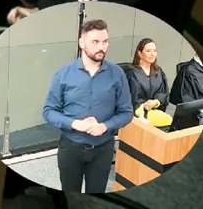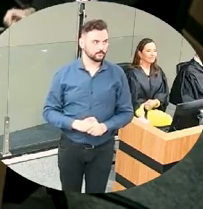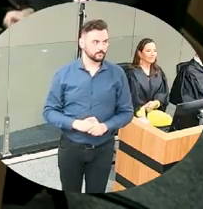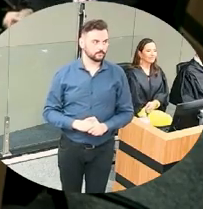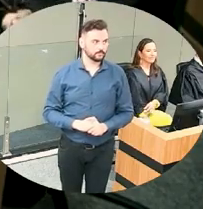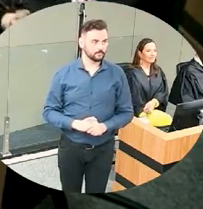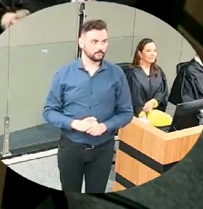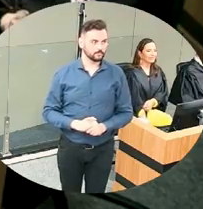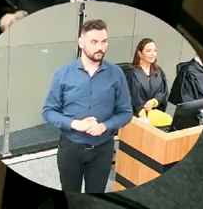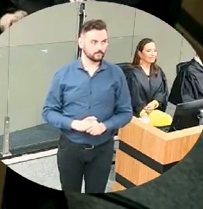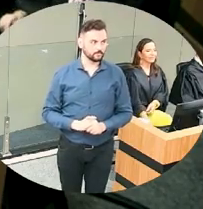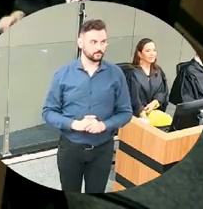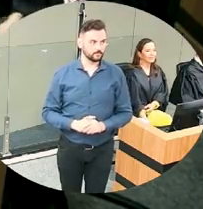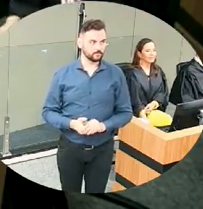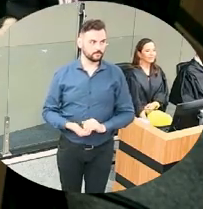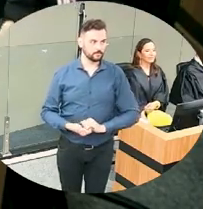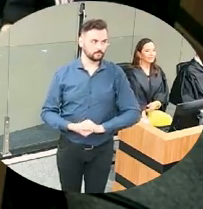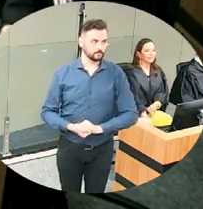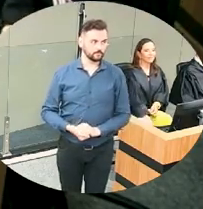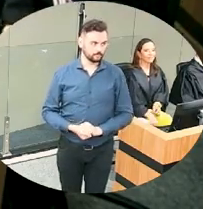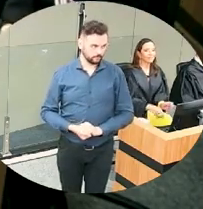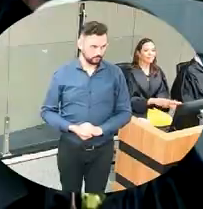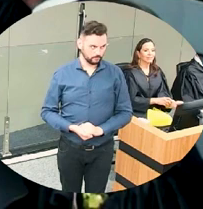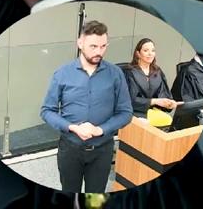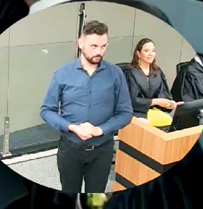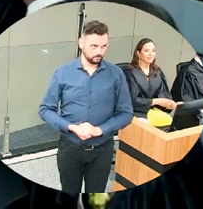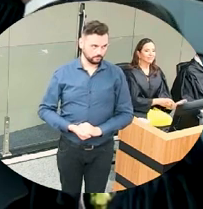seguido tirar uma foto aqui